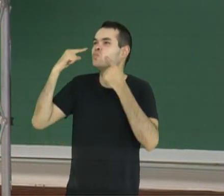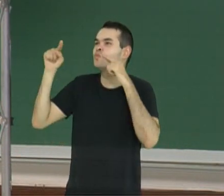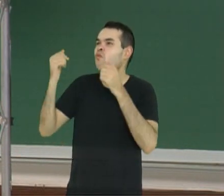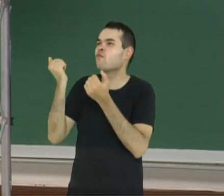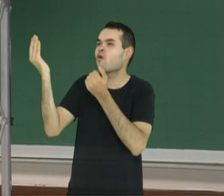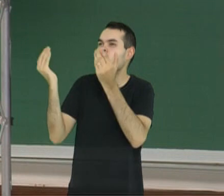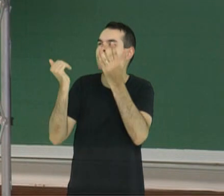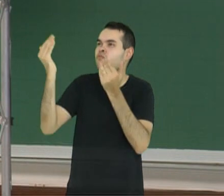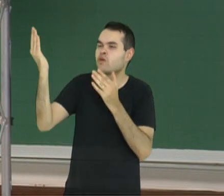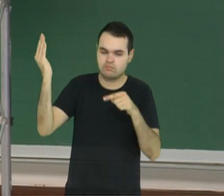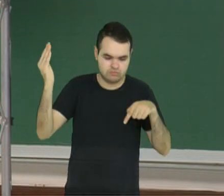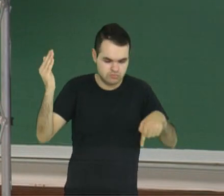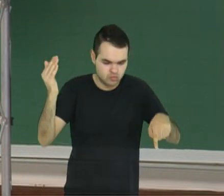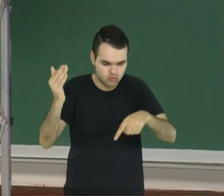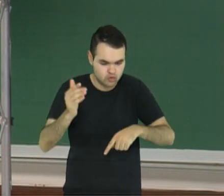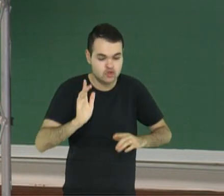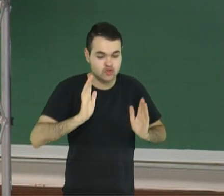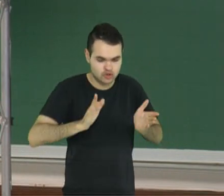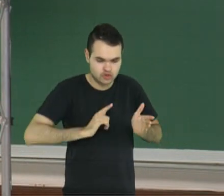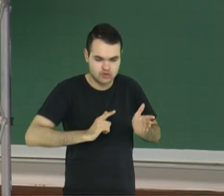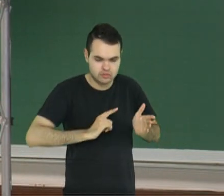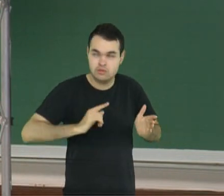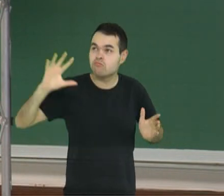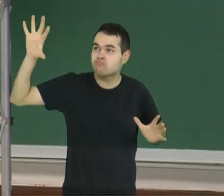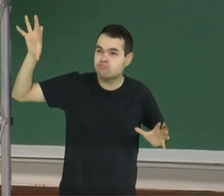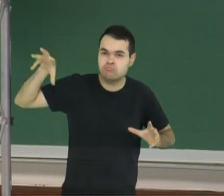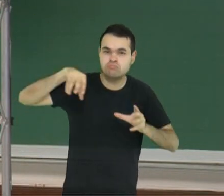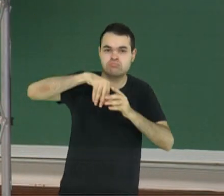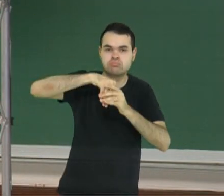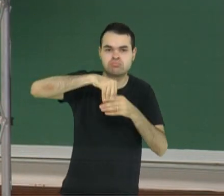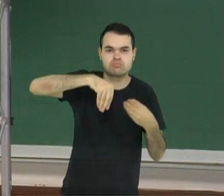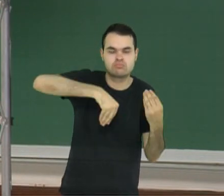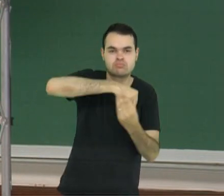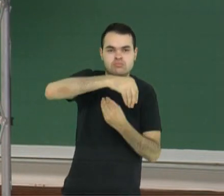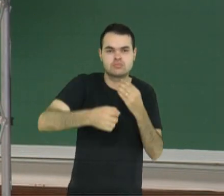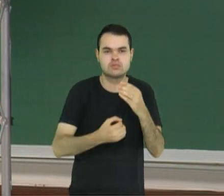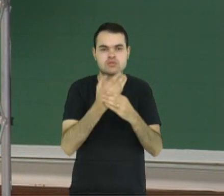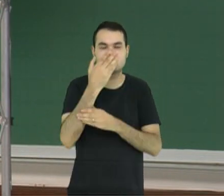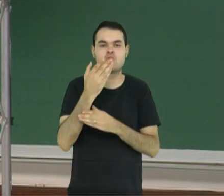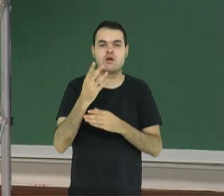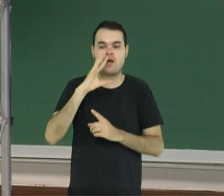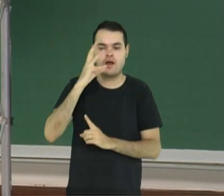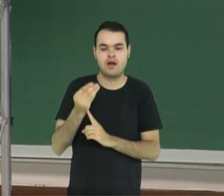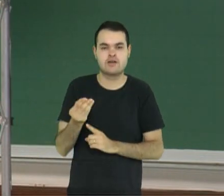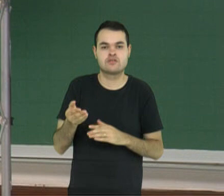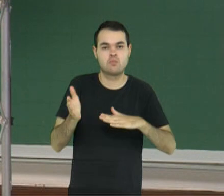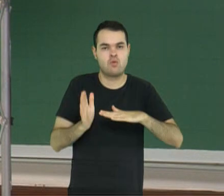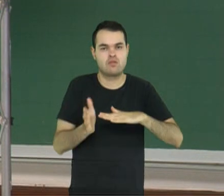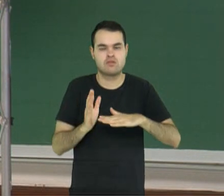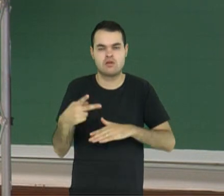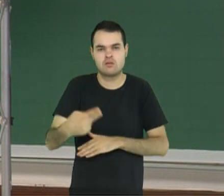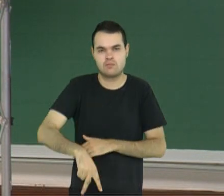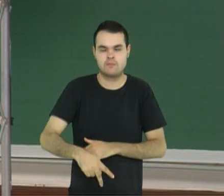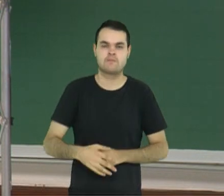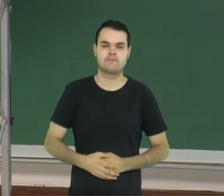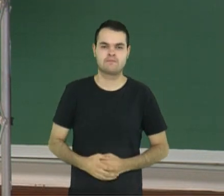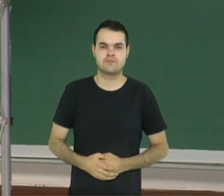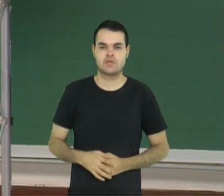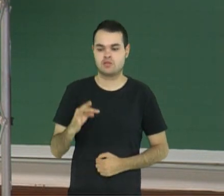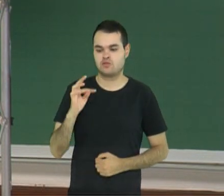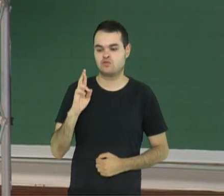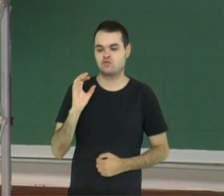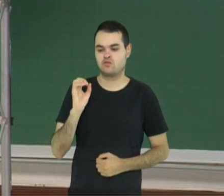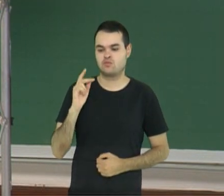e misturar com o que a gente tinha aqui dentro para transformar uma coisa nova. Então surgiu a arte moderna brasileira. Na Tropicália aconteceu a segunda onda